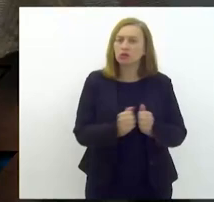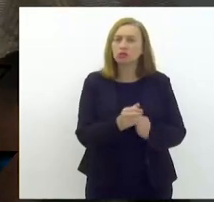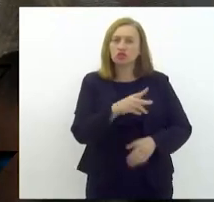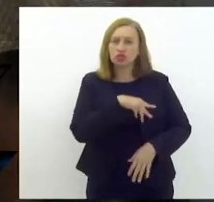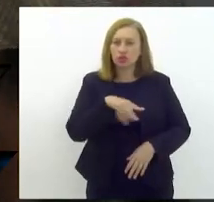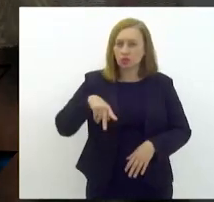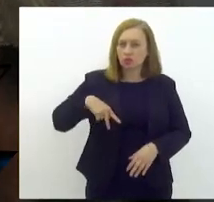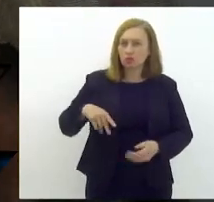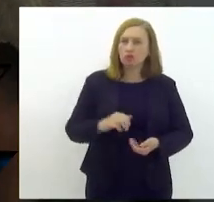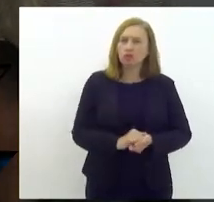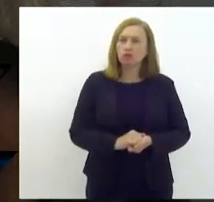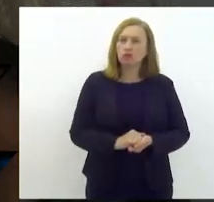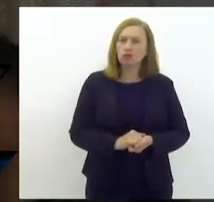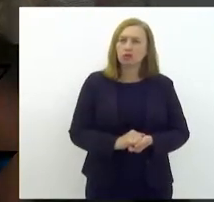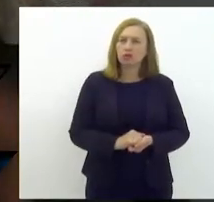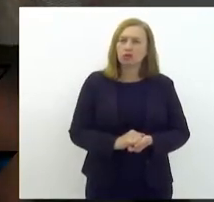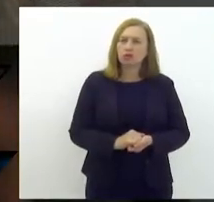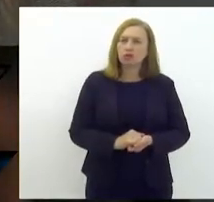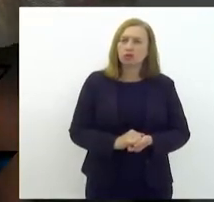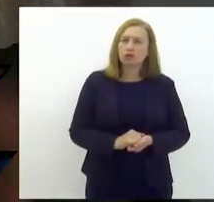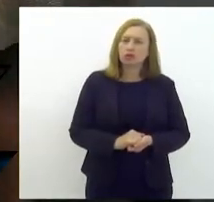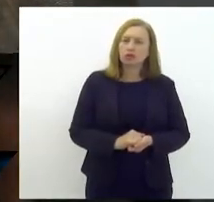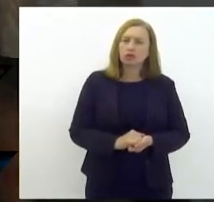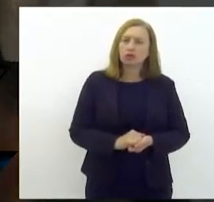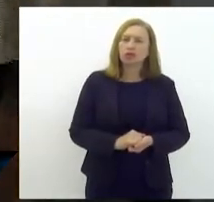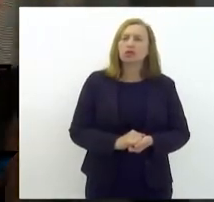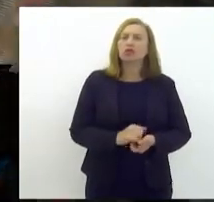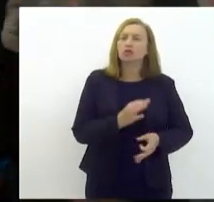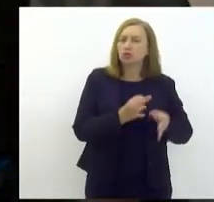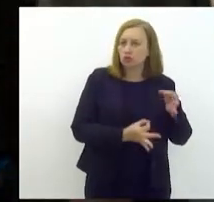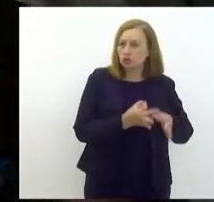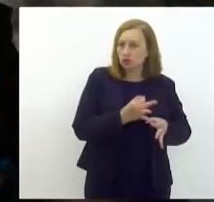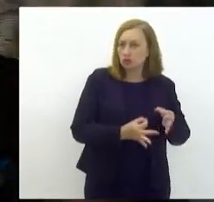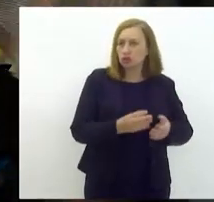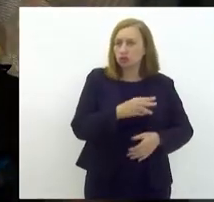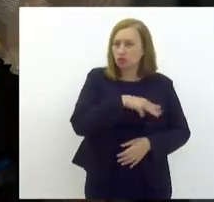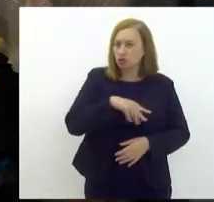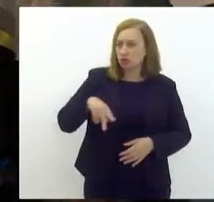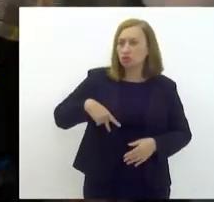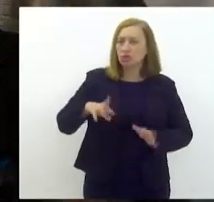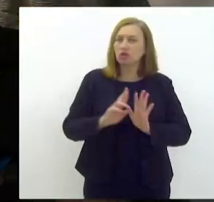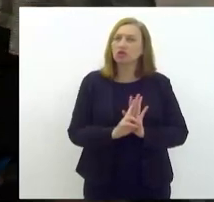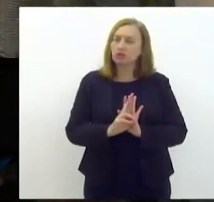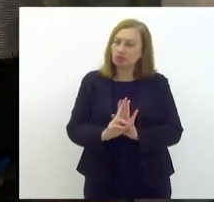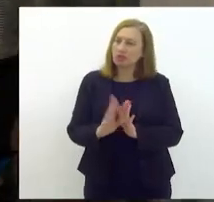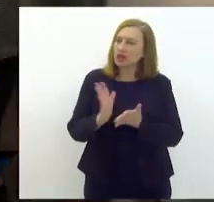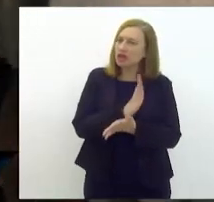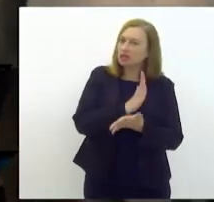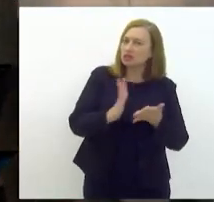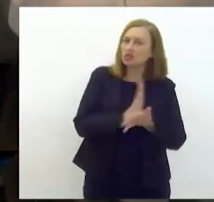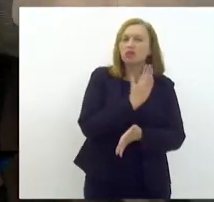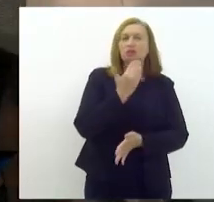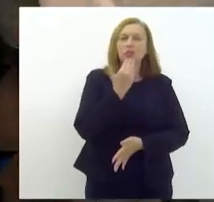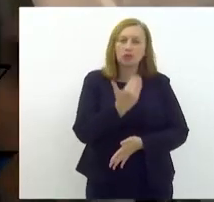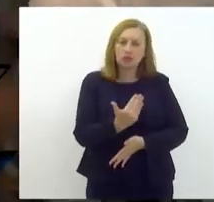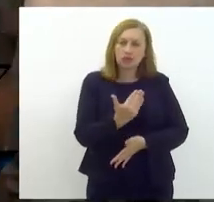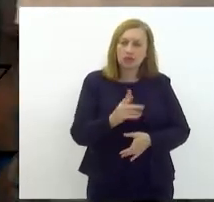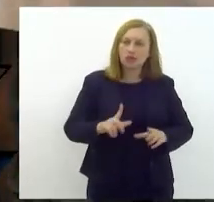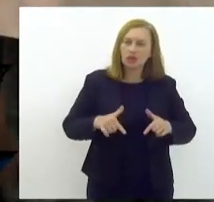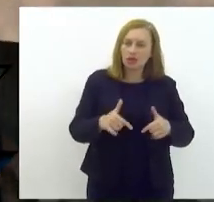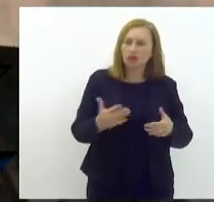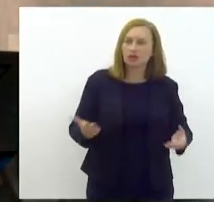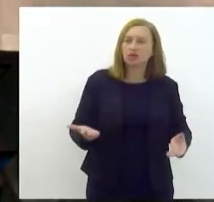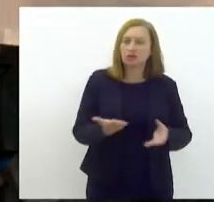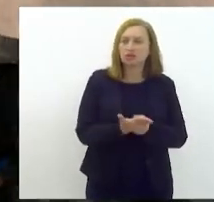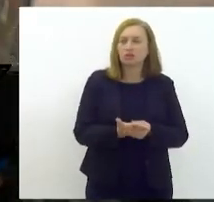e a gente move a ação civil pública na justiça né o Ministério Público a gente representa muitas vezes pedindo que ele morra uma ação